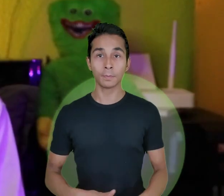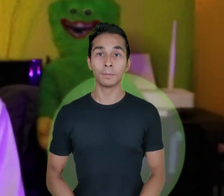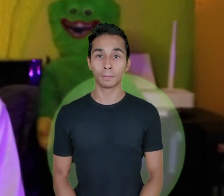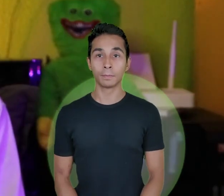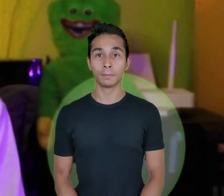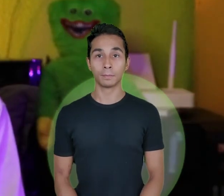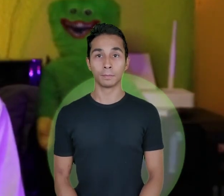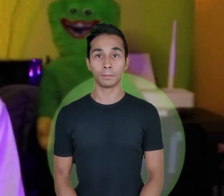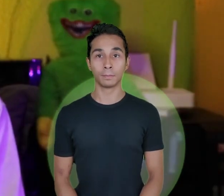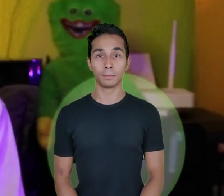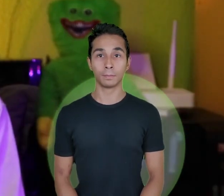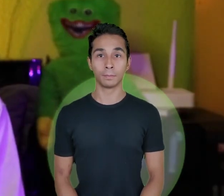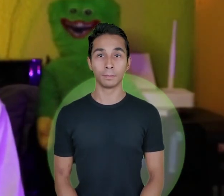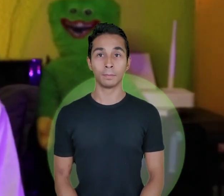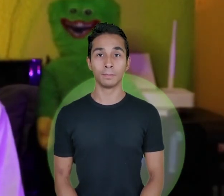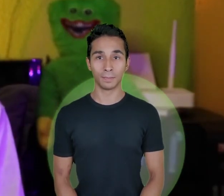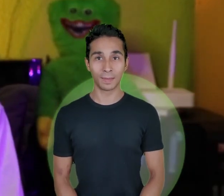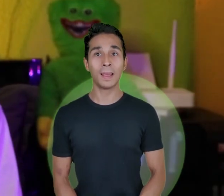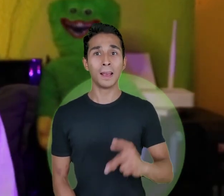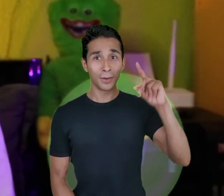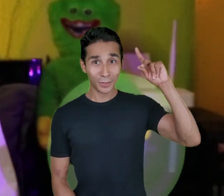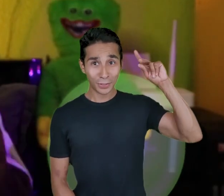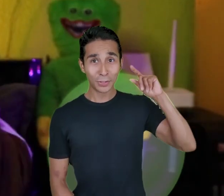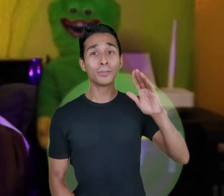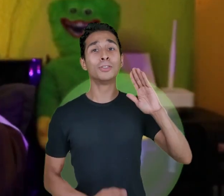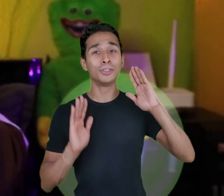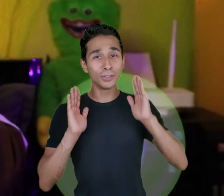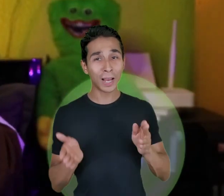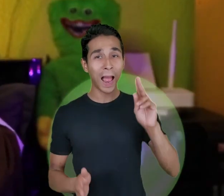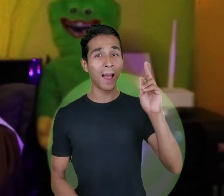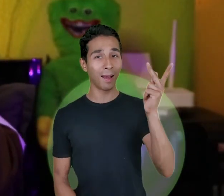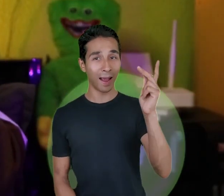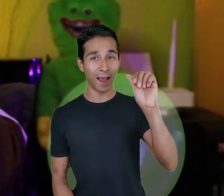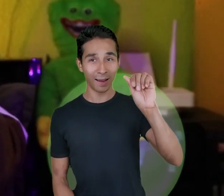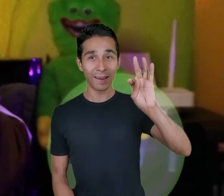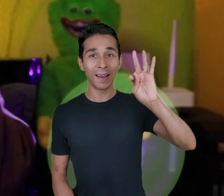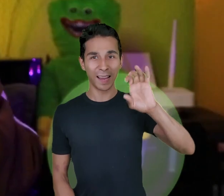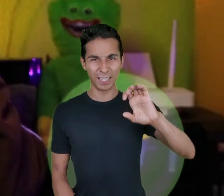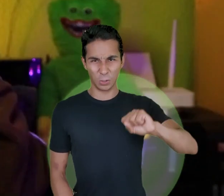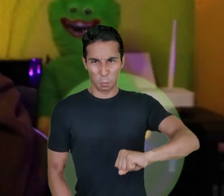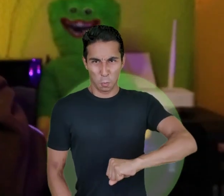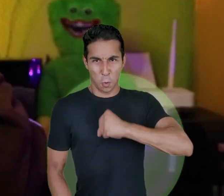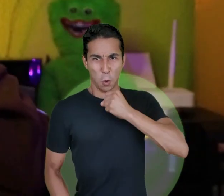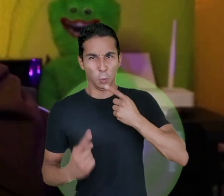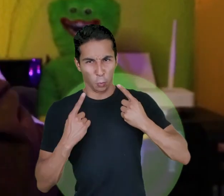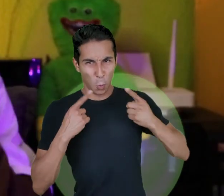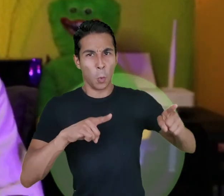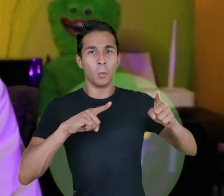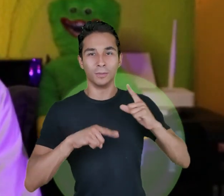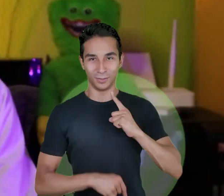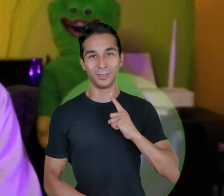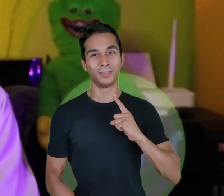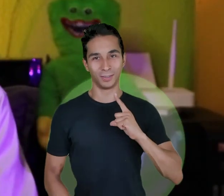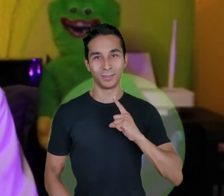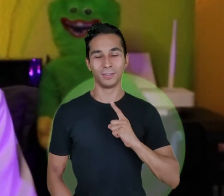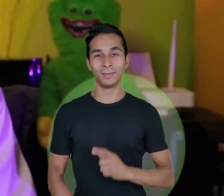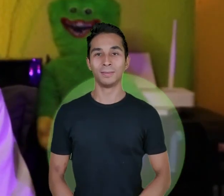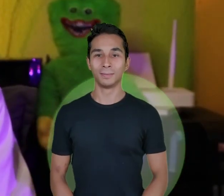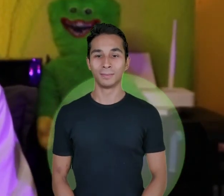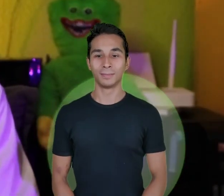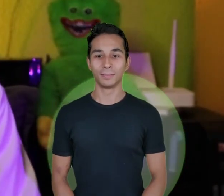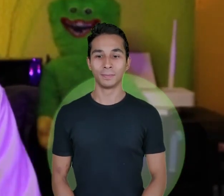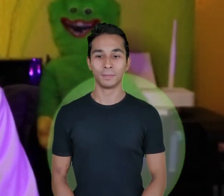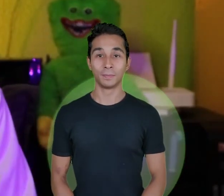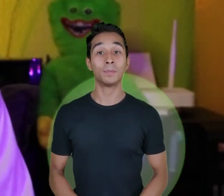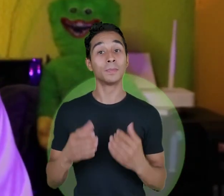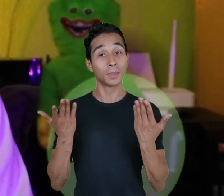pensa que... O hate na forma antiga, né? Eu acho que o primeiro hate, né? E se a gente for pensar a